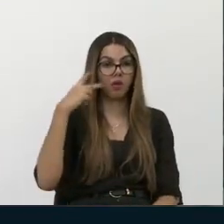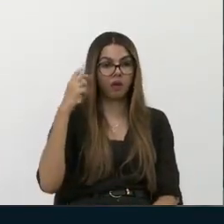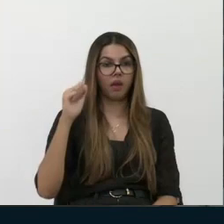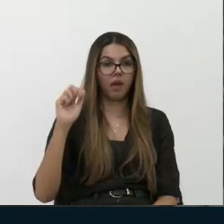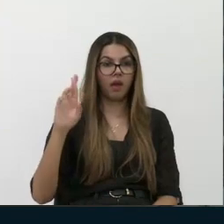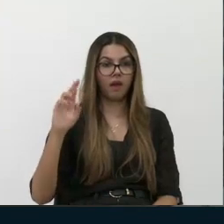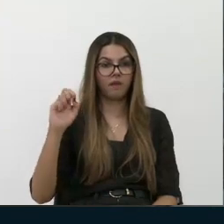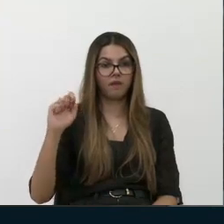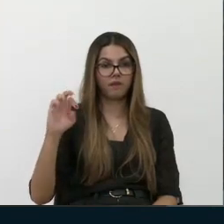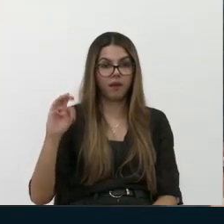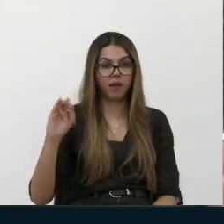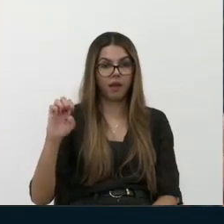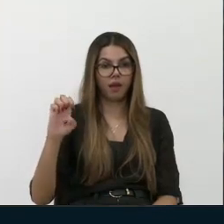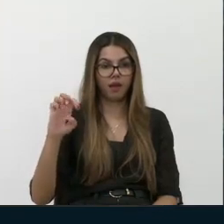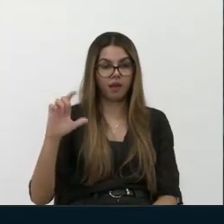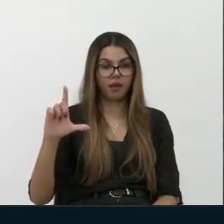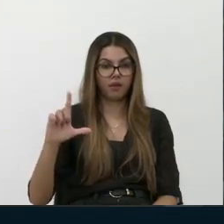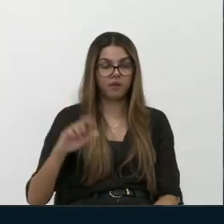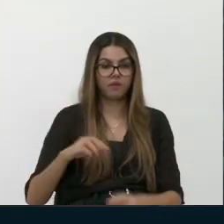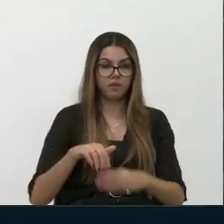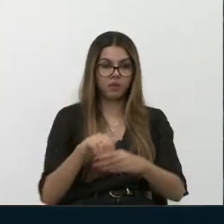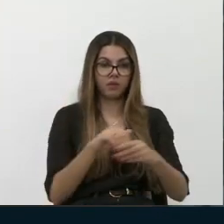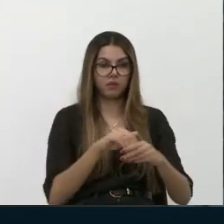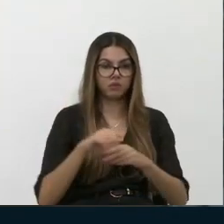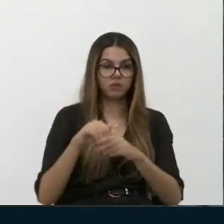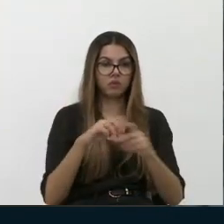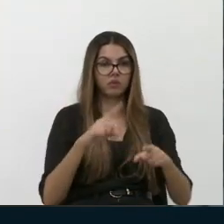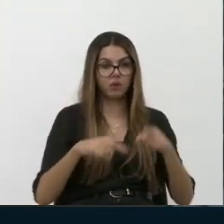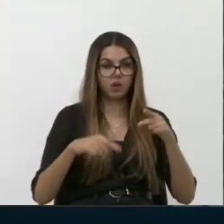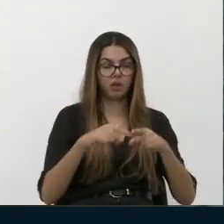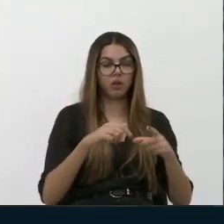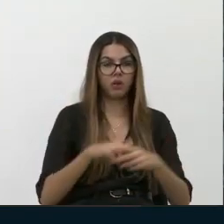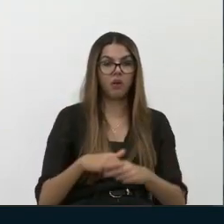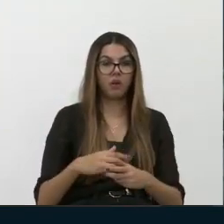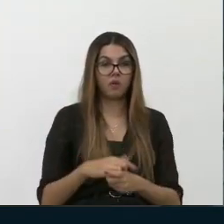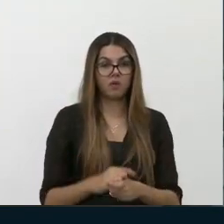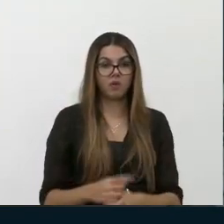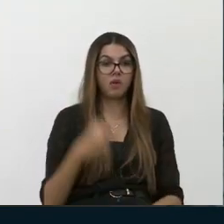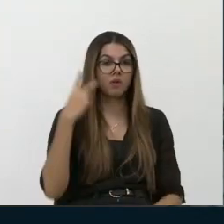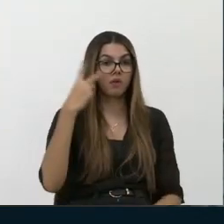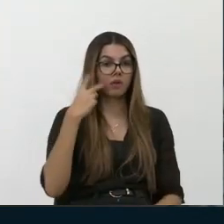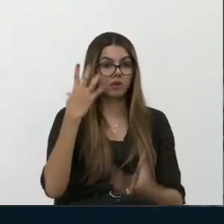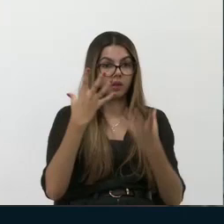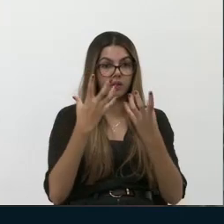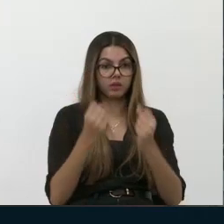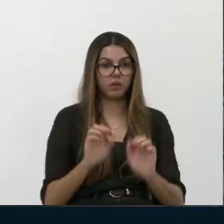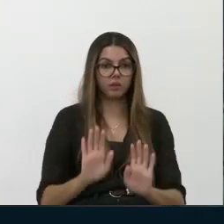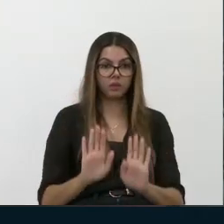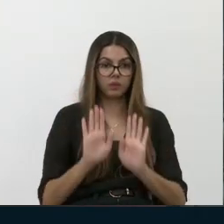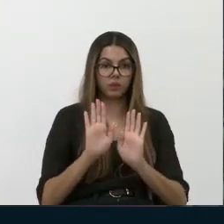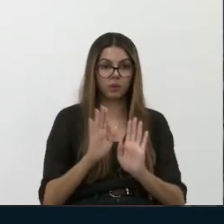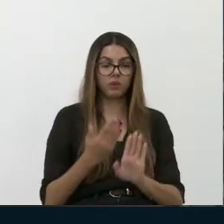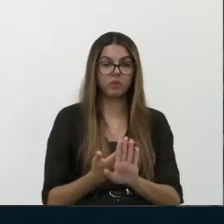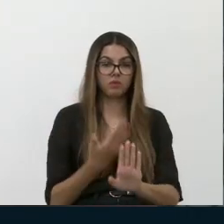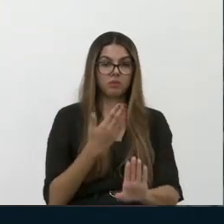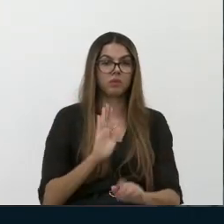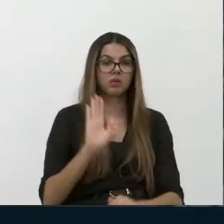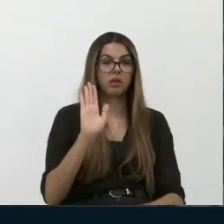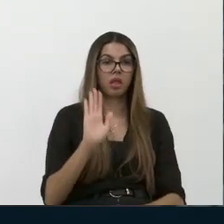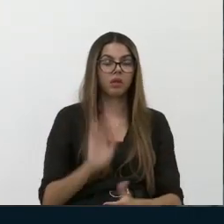discussão. Encerrada a discussão, em votação. Os vereadores favoráveis permaneçam como estão e os contrários se